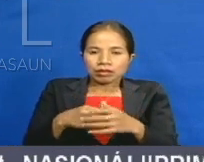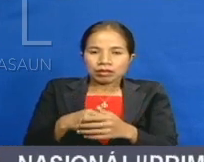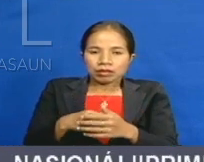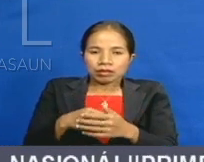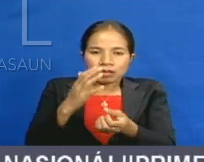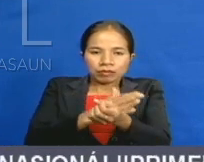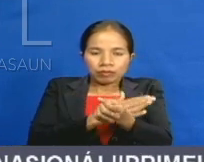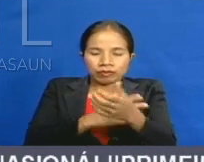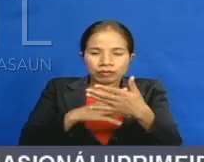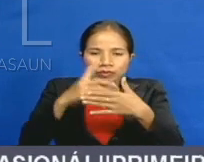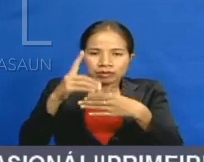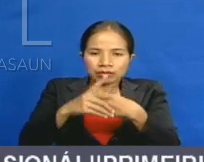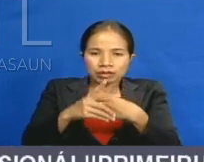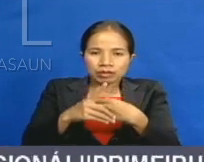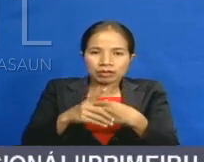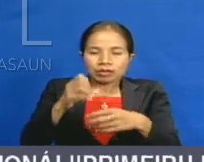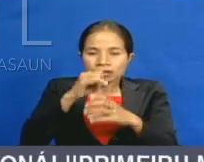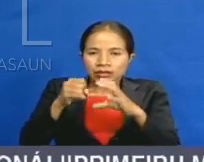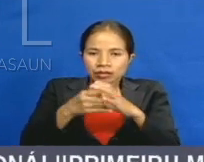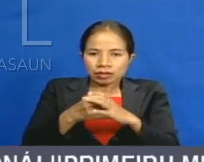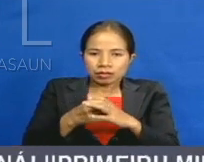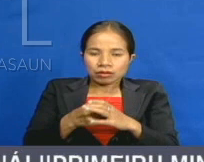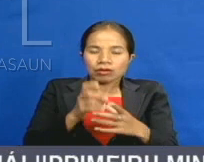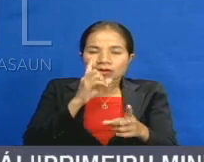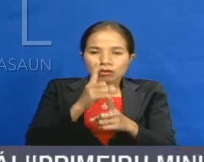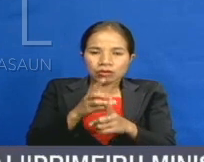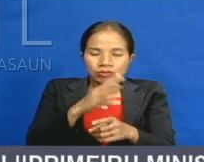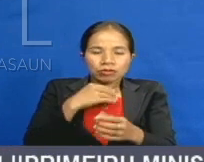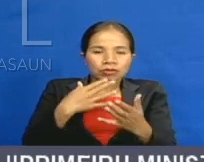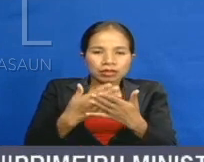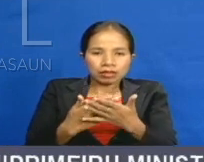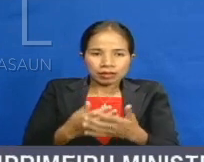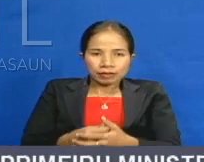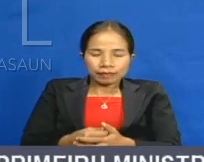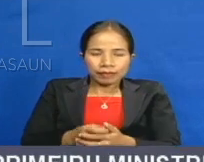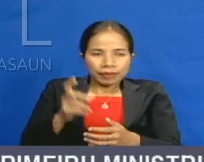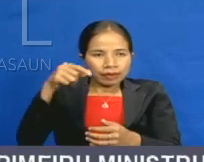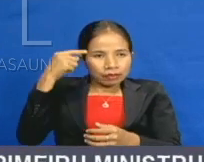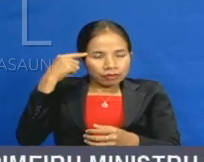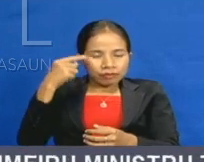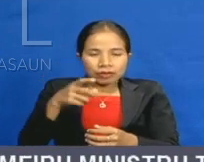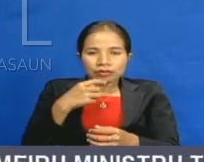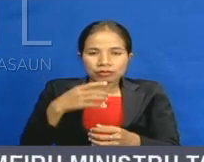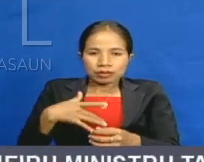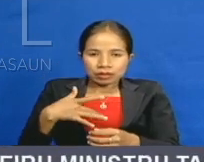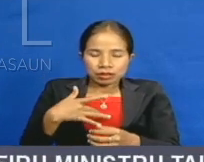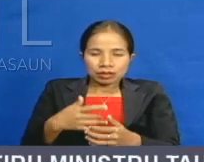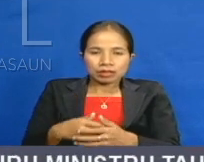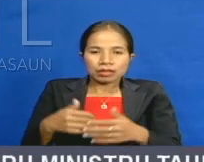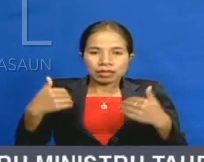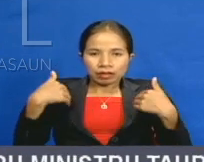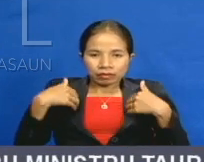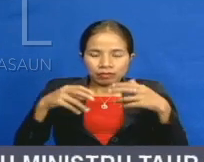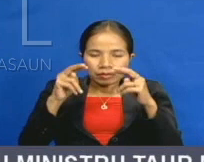promove desenvolvimento ida nebe integrado, justo no sustentável. O governo decide que há necessidade de unir